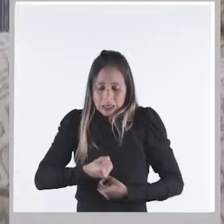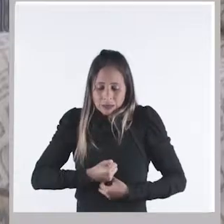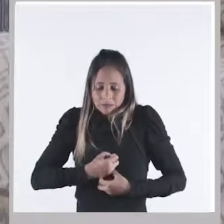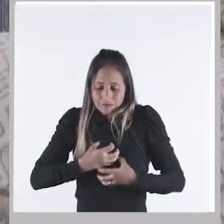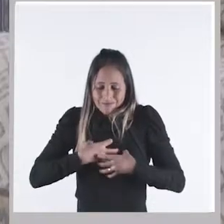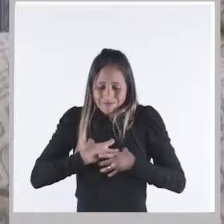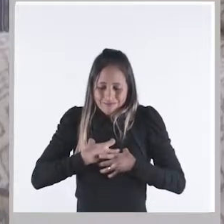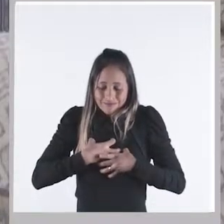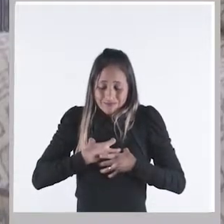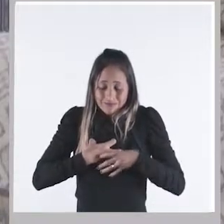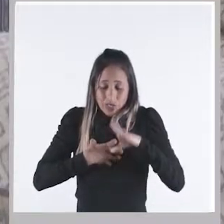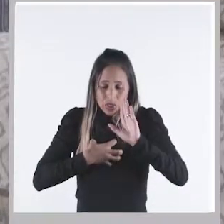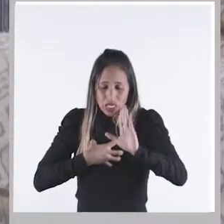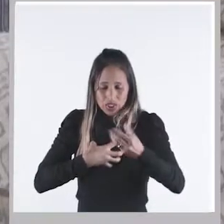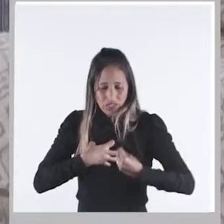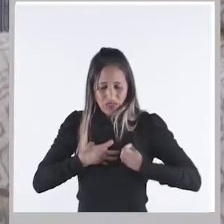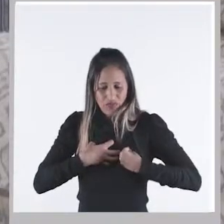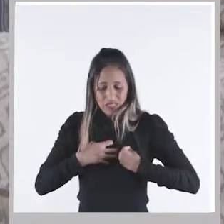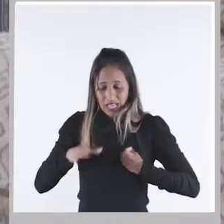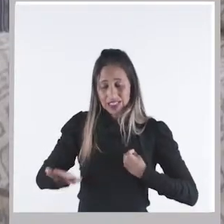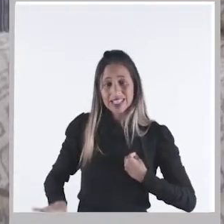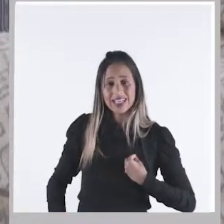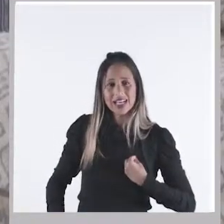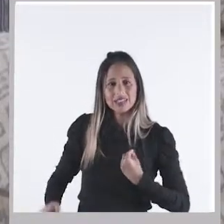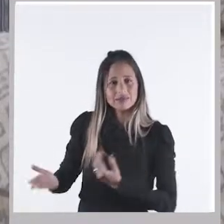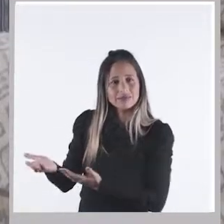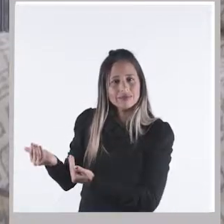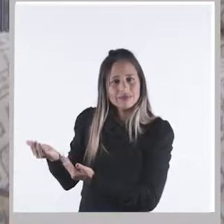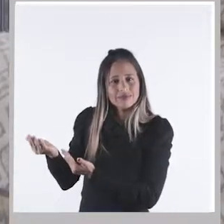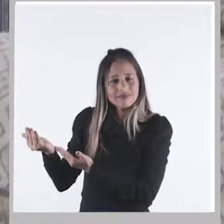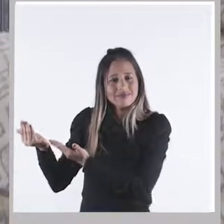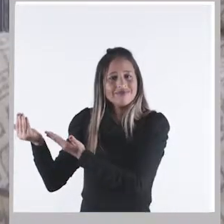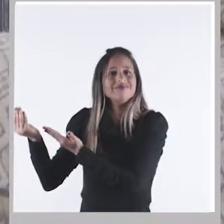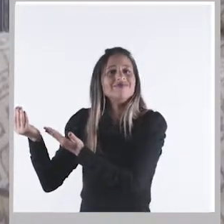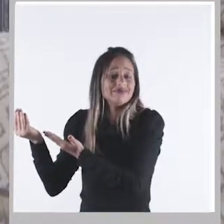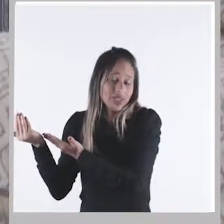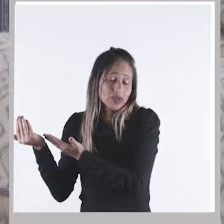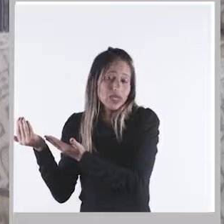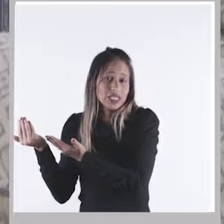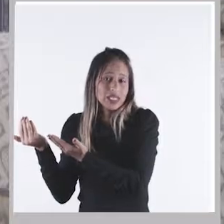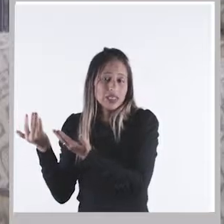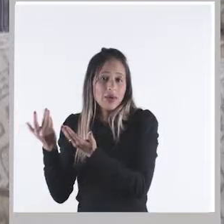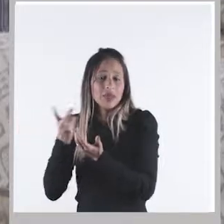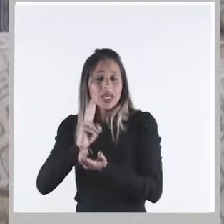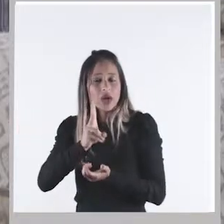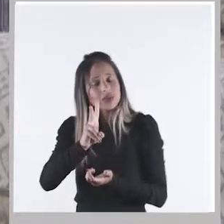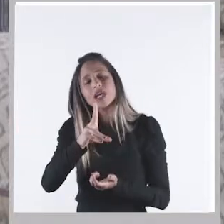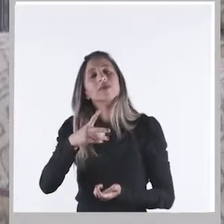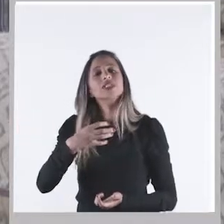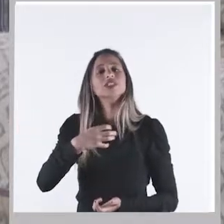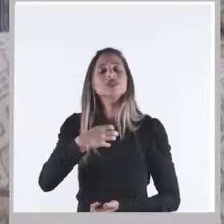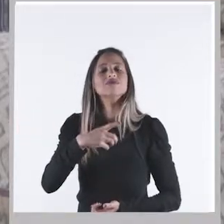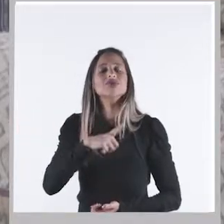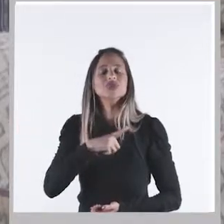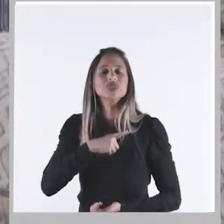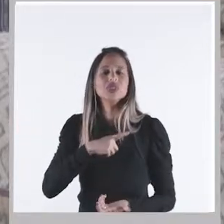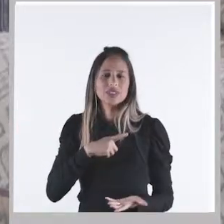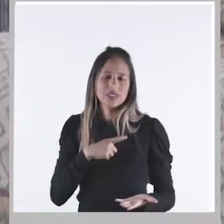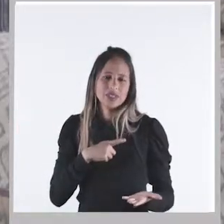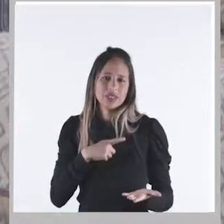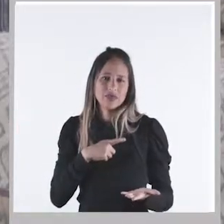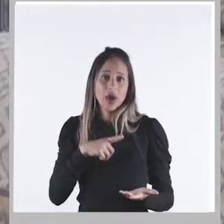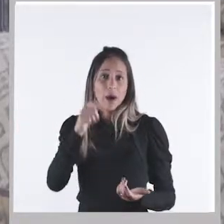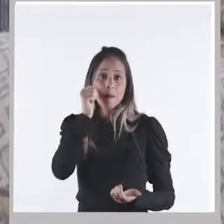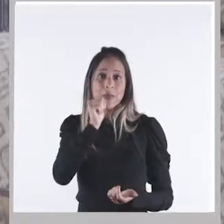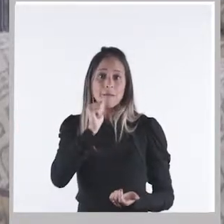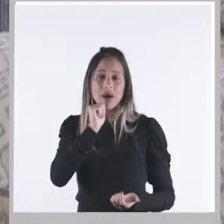questões que eu tinha vivenciado ali na infância, na adolescência. E eu sempre tive ela